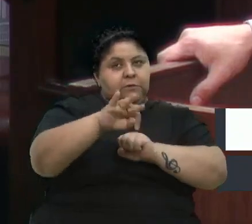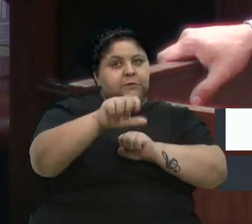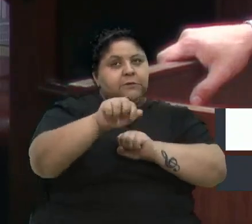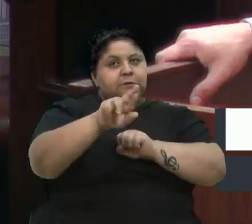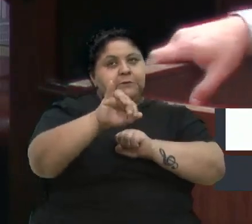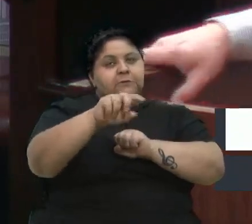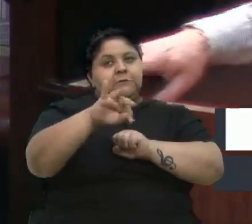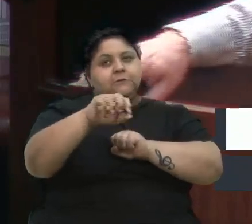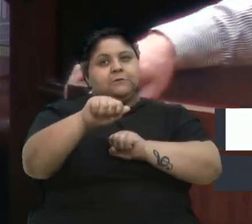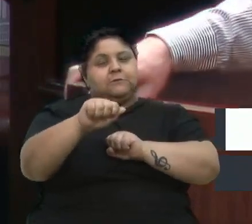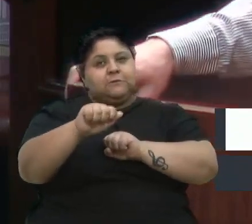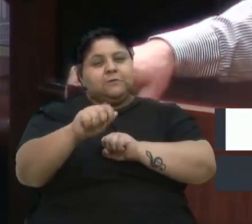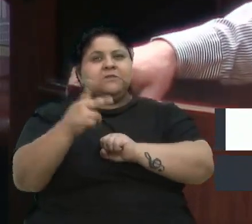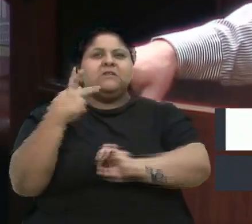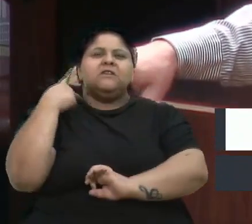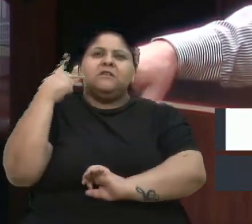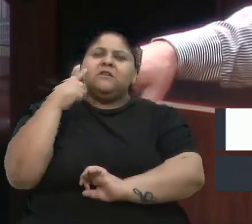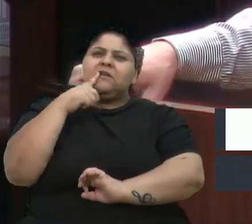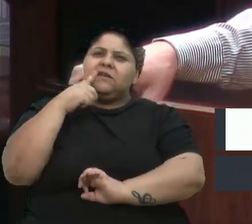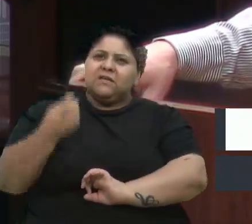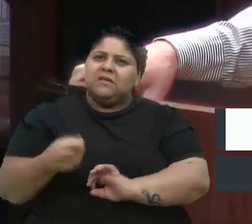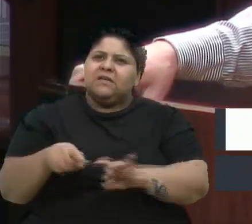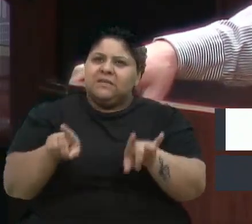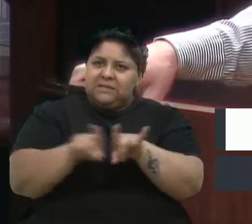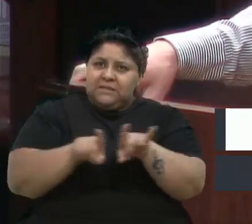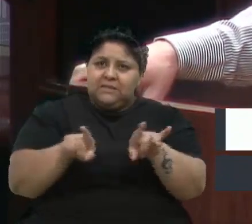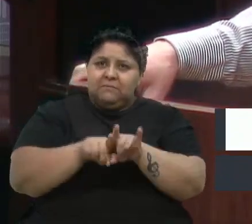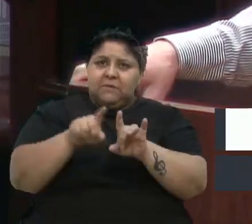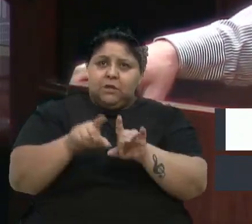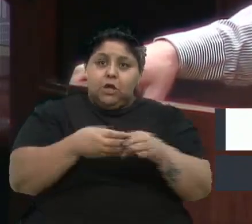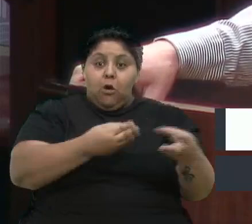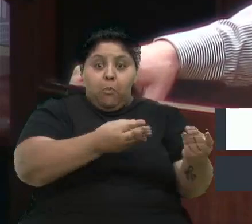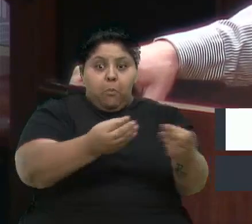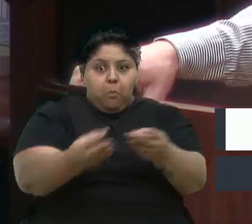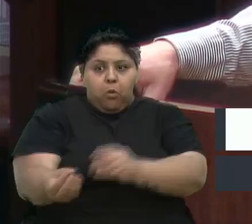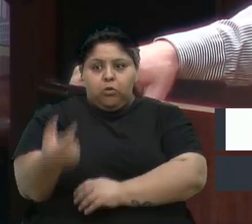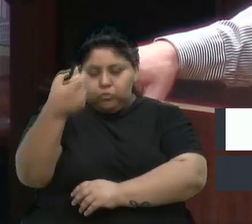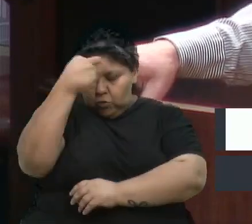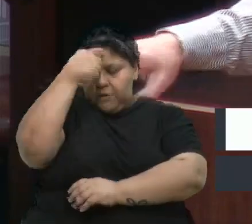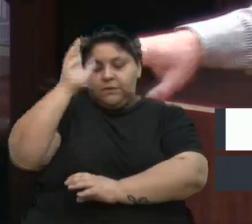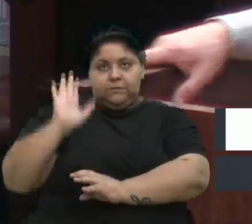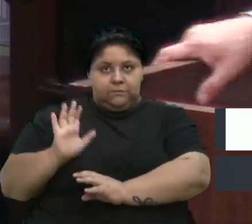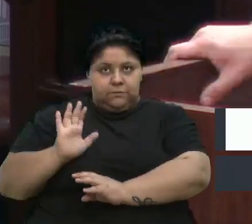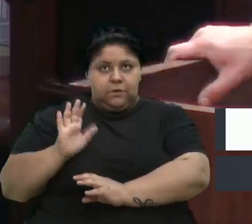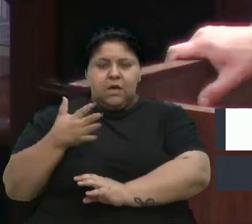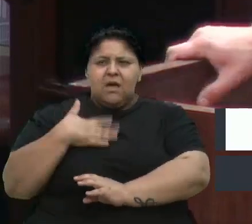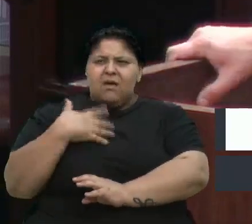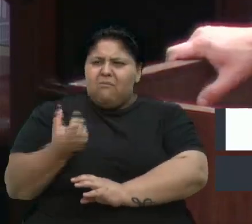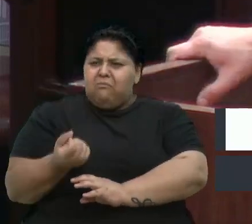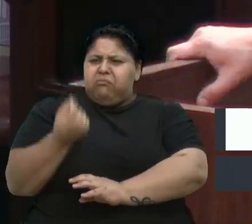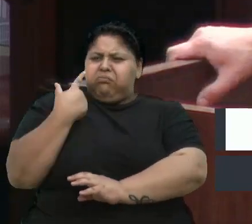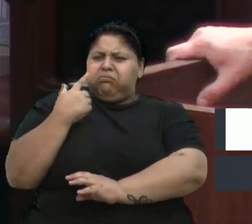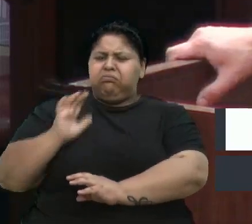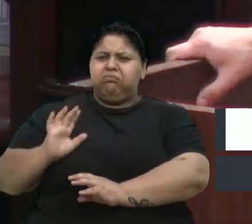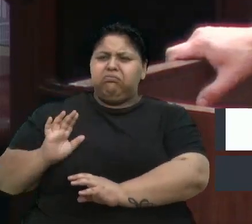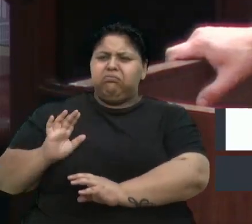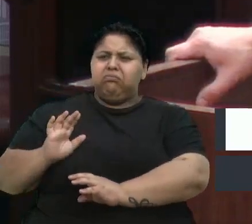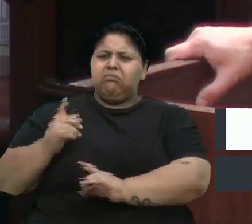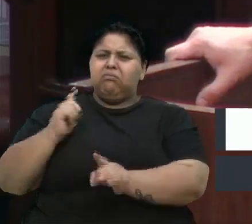a vereadora Rose Frigieri também tem vasto conhecimento. Me causa estranheza, porque